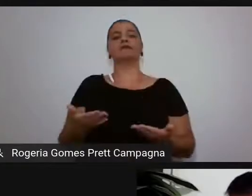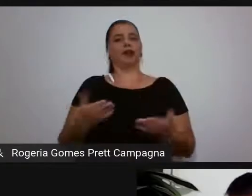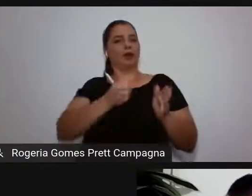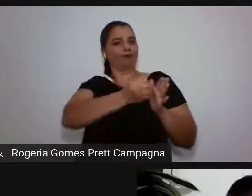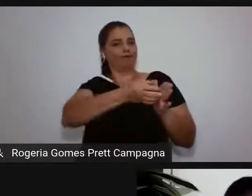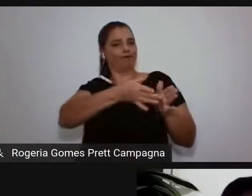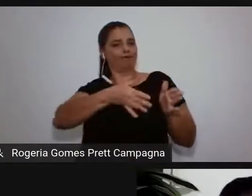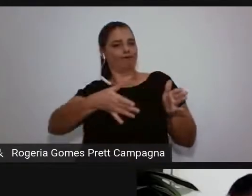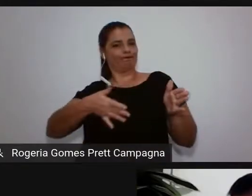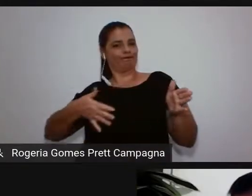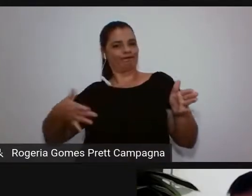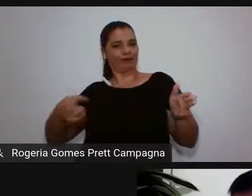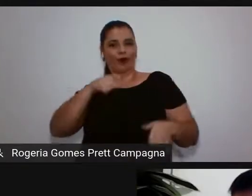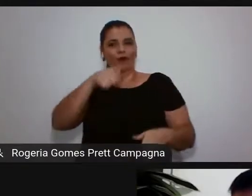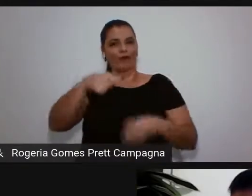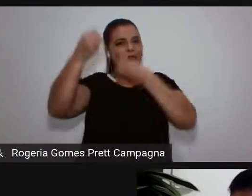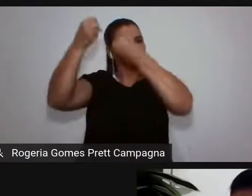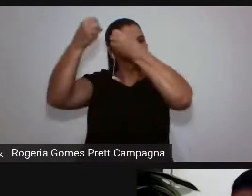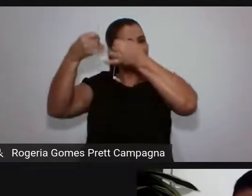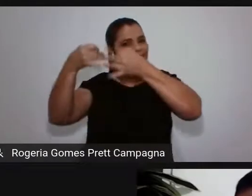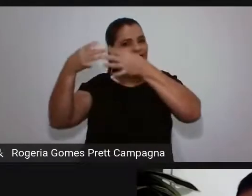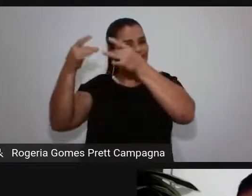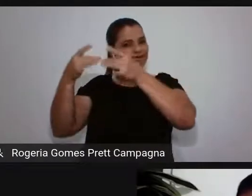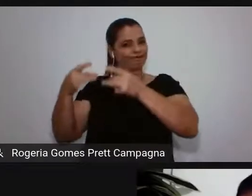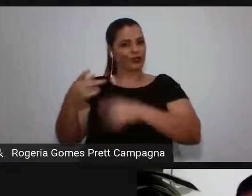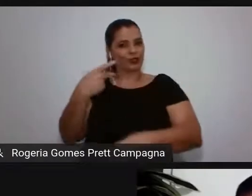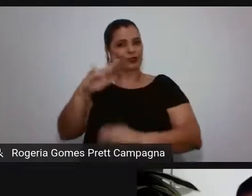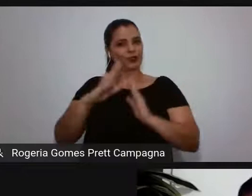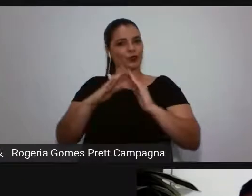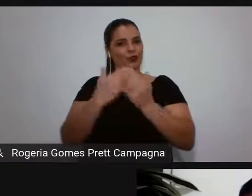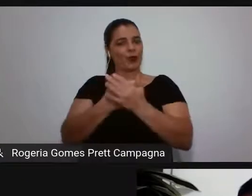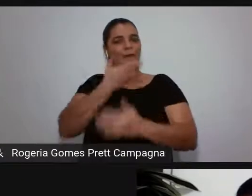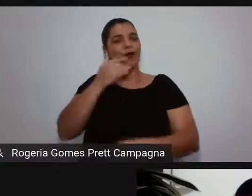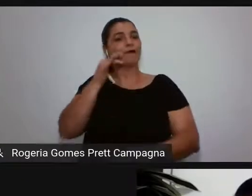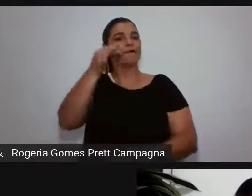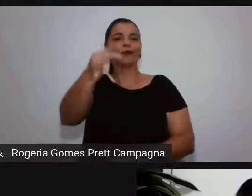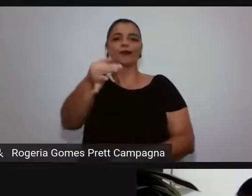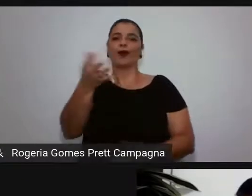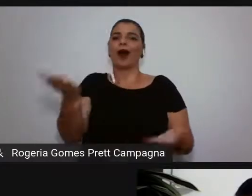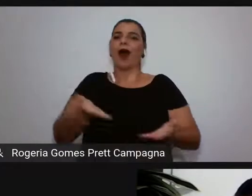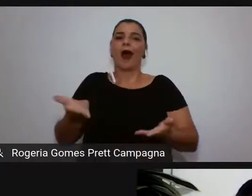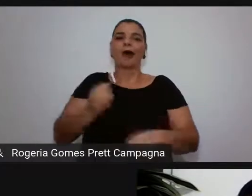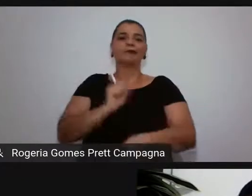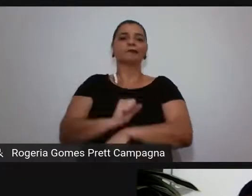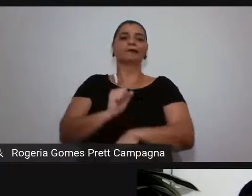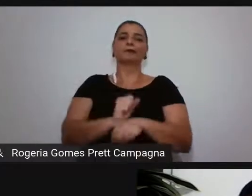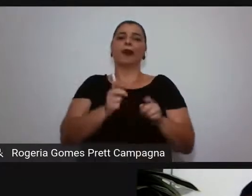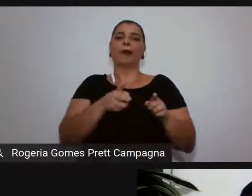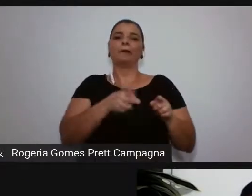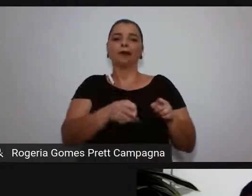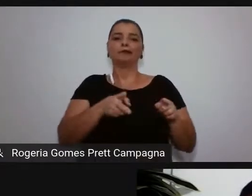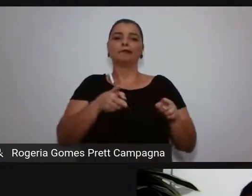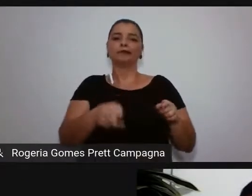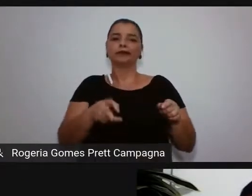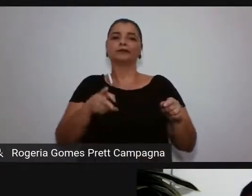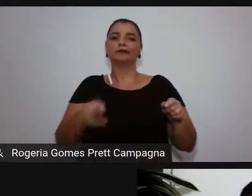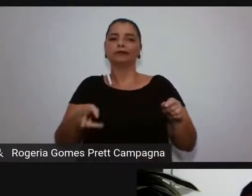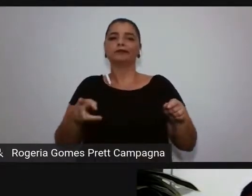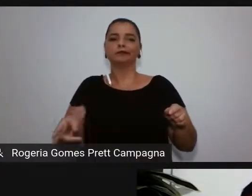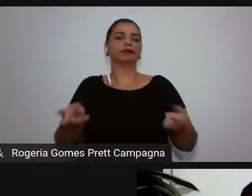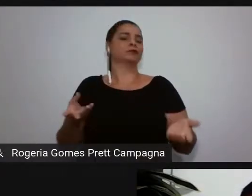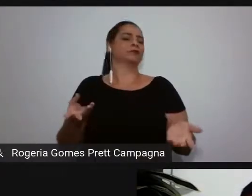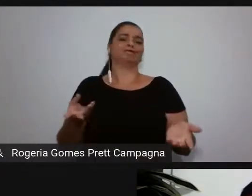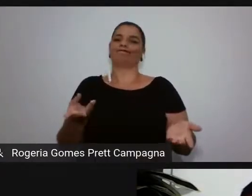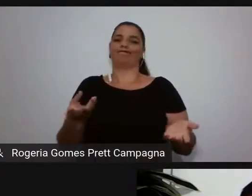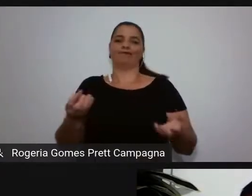falar tudo, né, o que está acontecendo na tua escola, do que talvez a gente concluir a sua apresentação, porém perdendo muito da